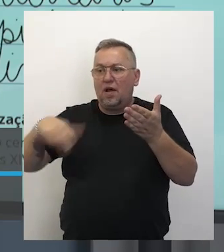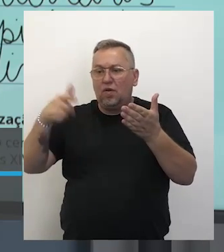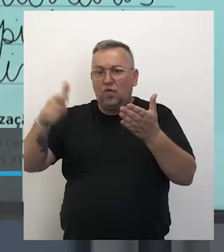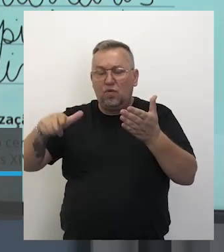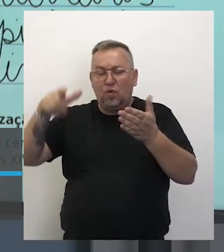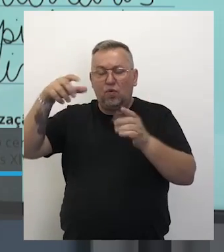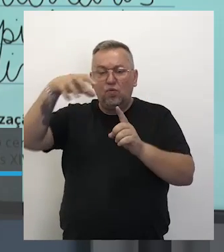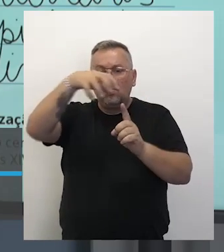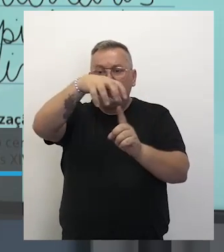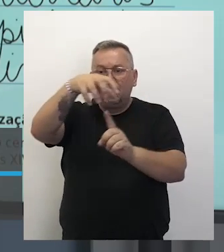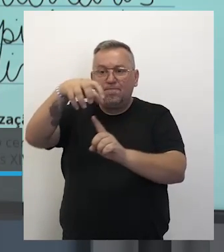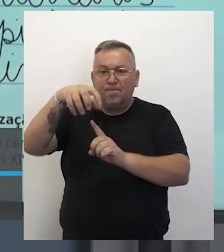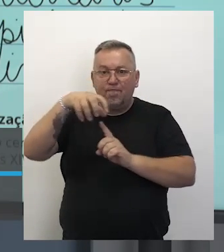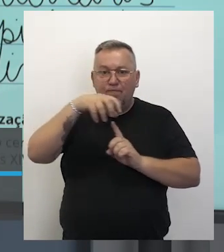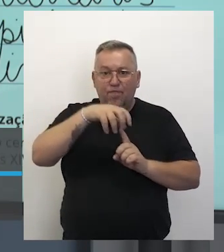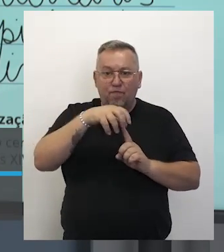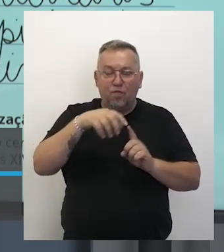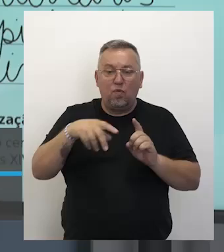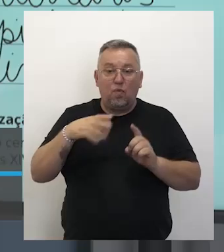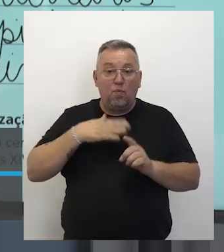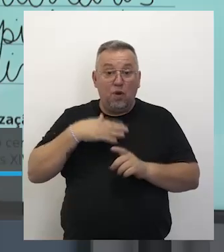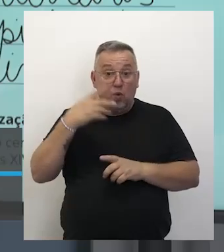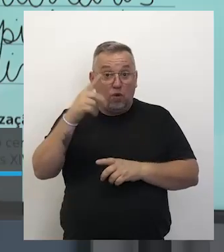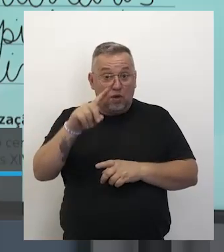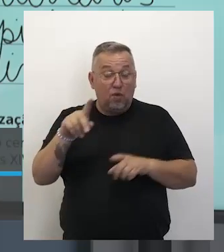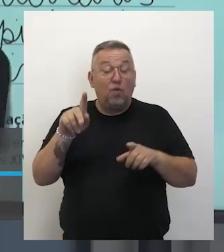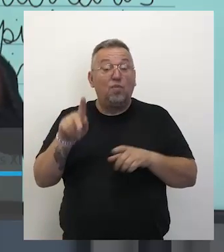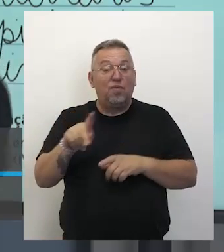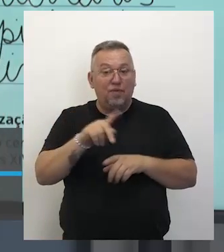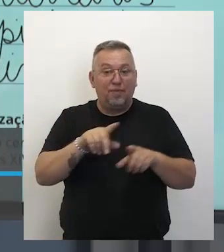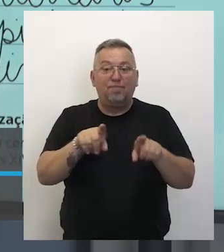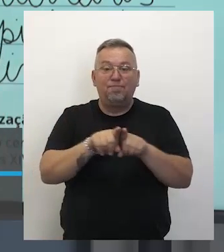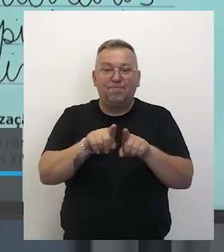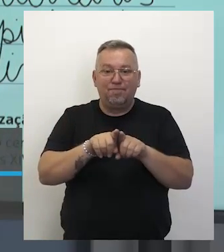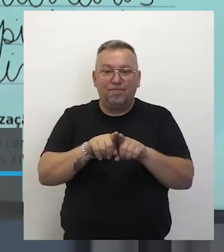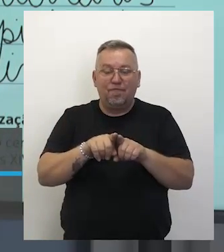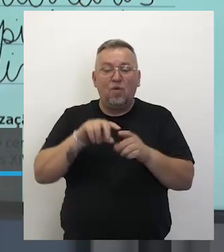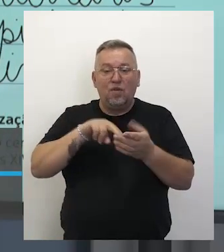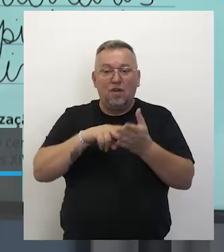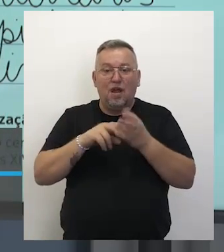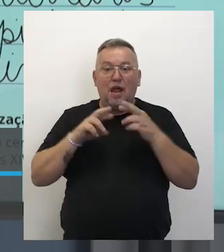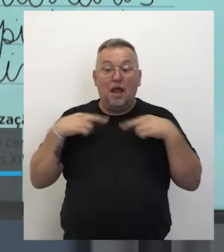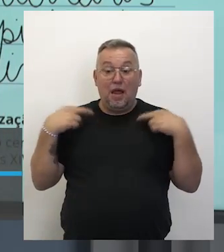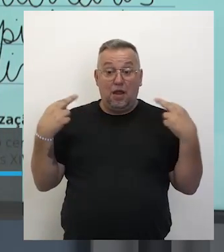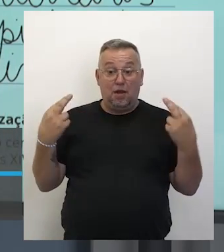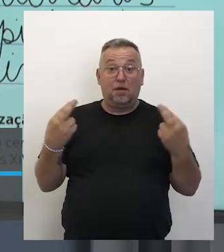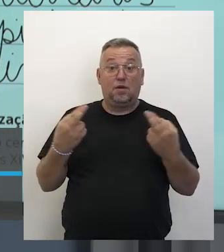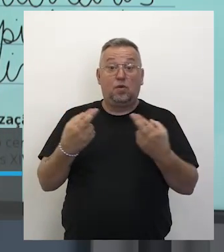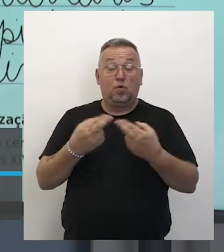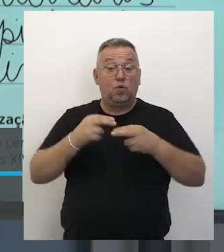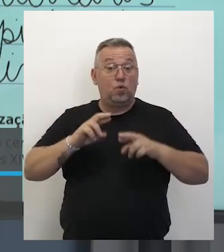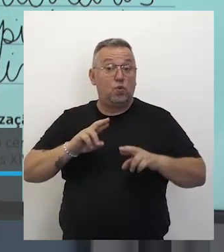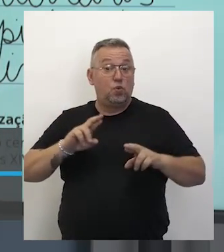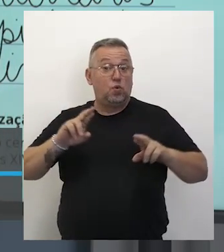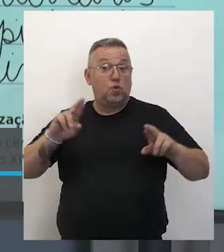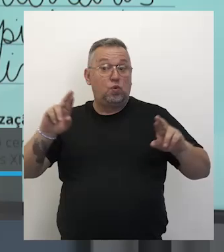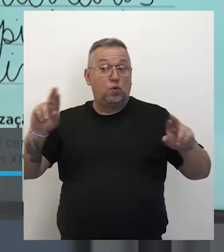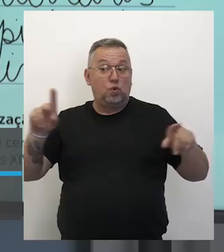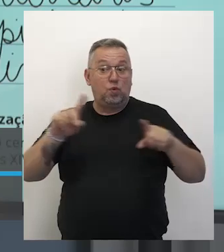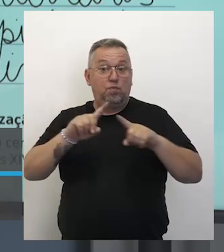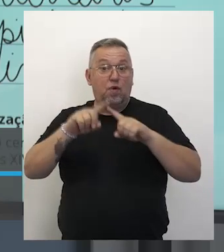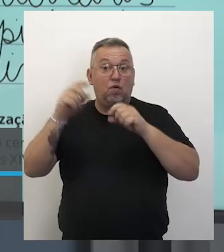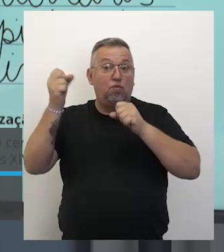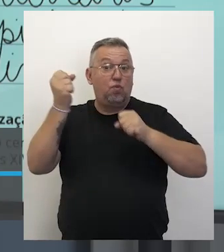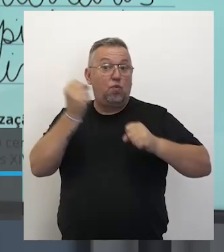O meu, o seu e do seu professor. Então, são reinos diferentes que tem um imperador, no